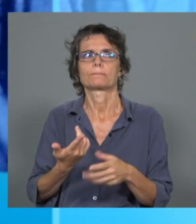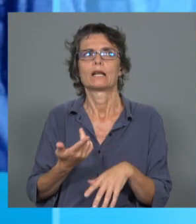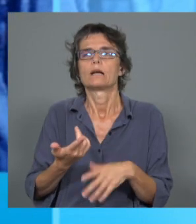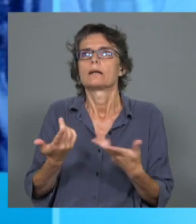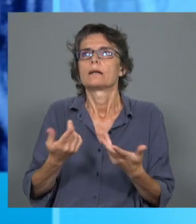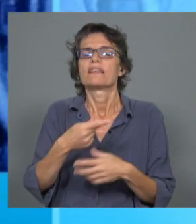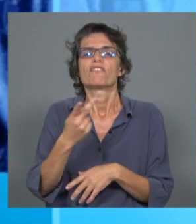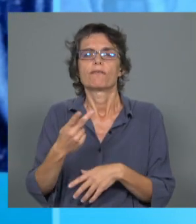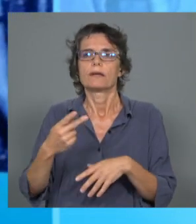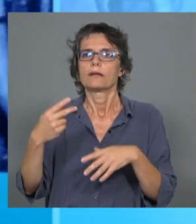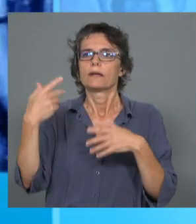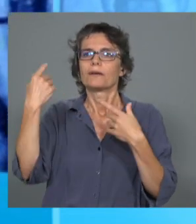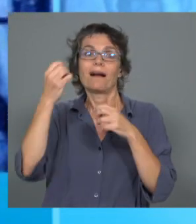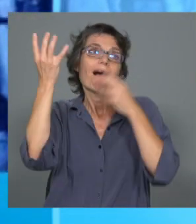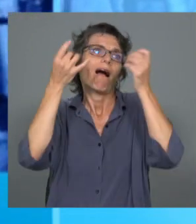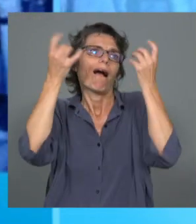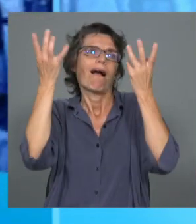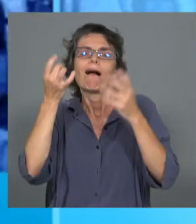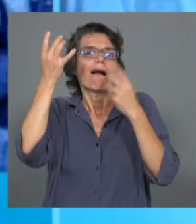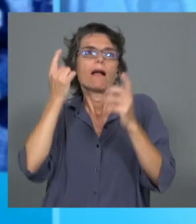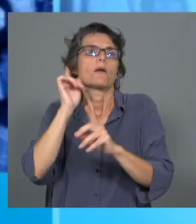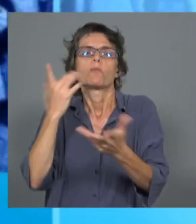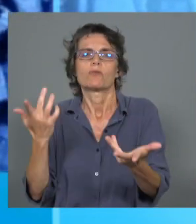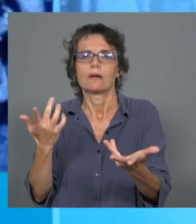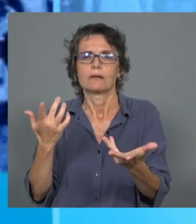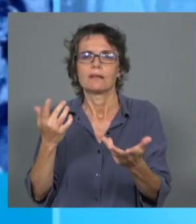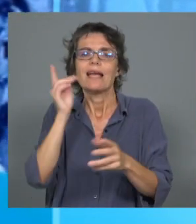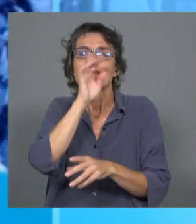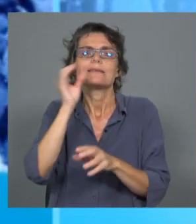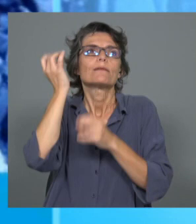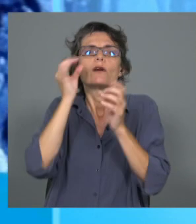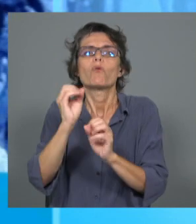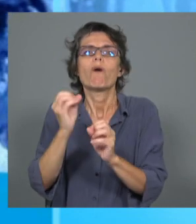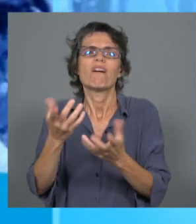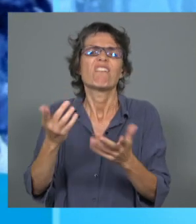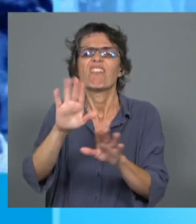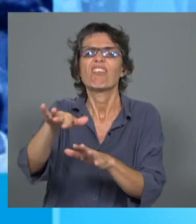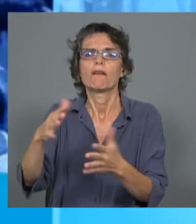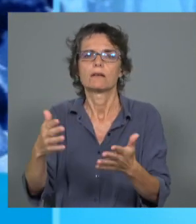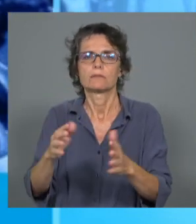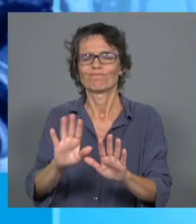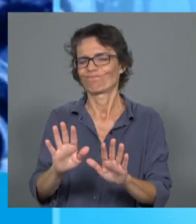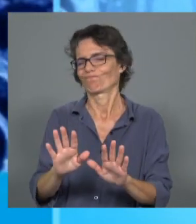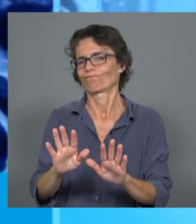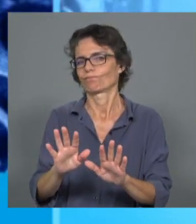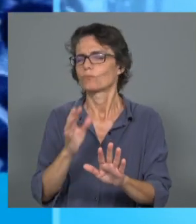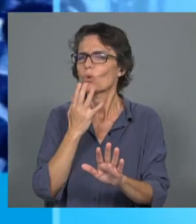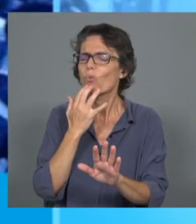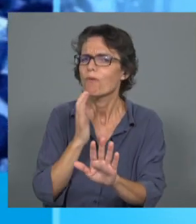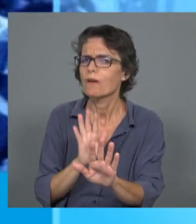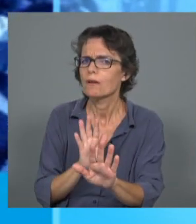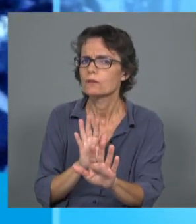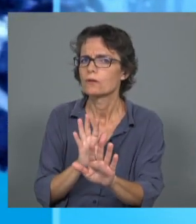Se não houver entretenimento, é mau. Se não houver... A questão não é apenas o entretenimento, embora se